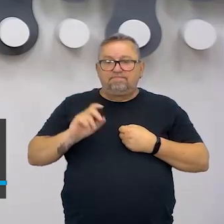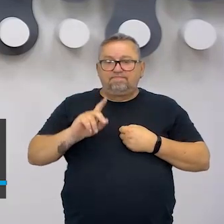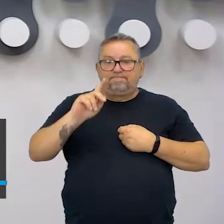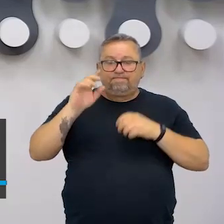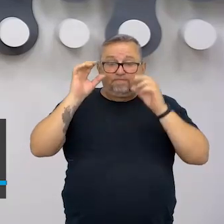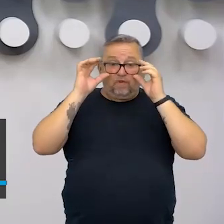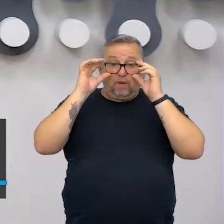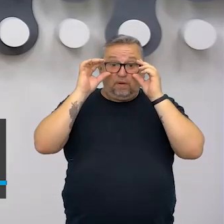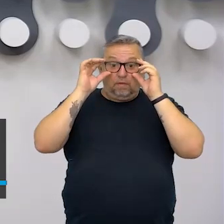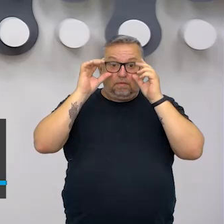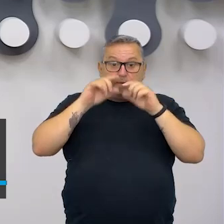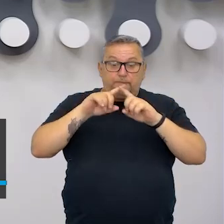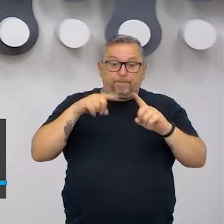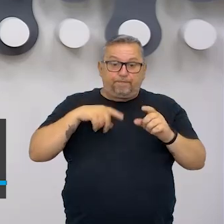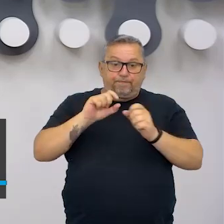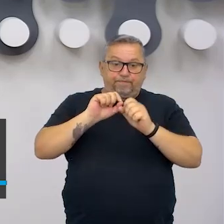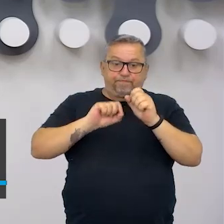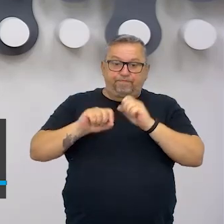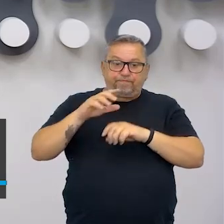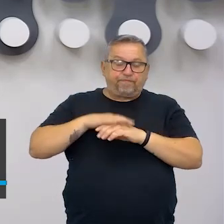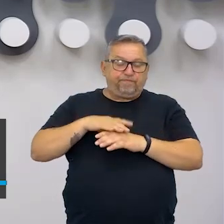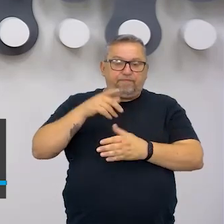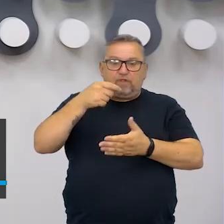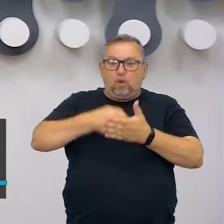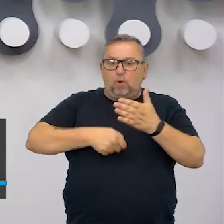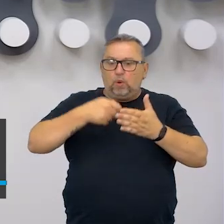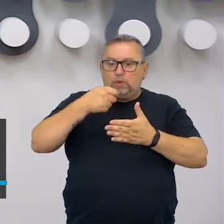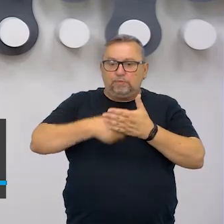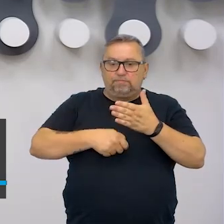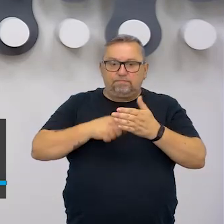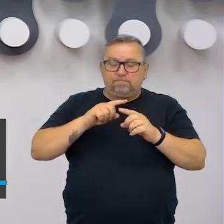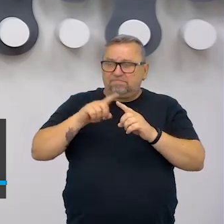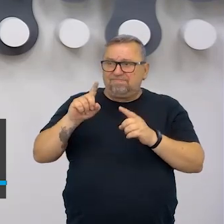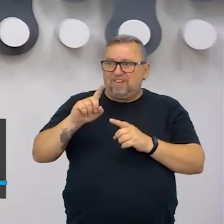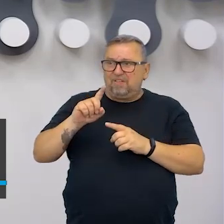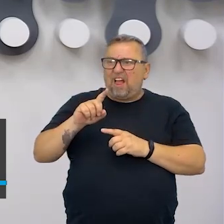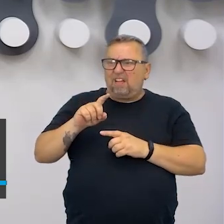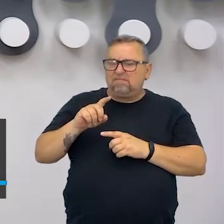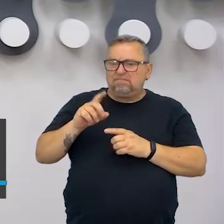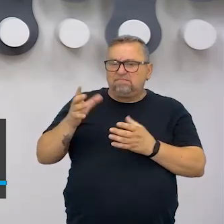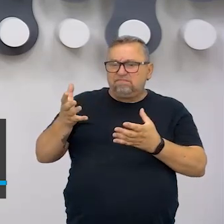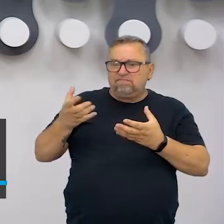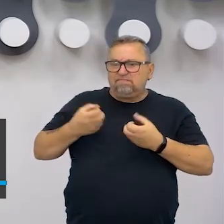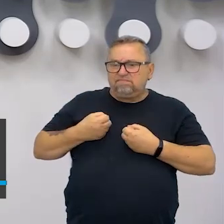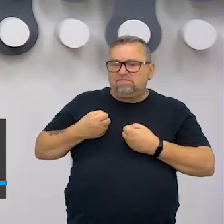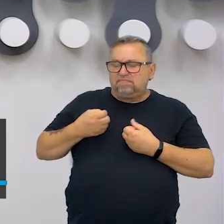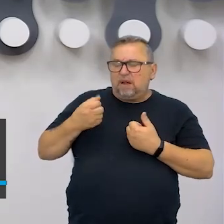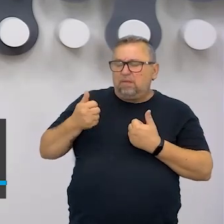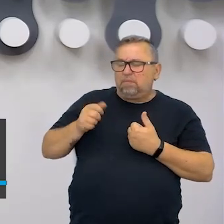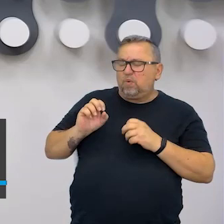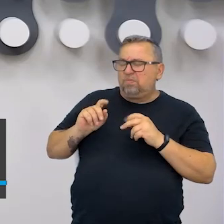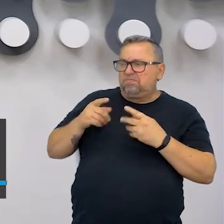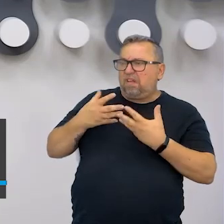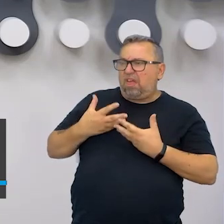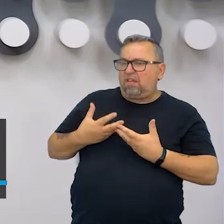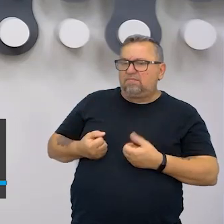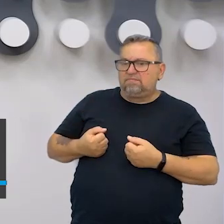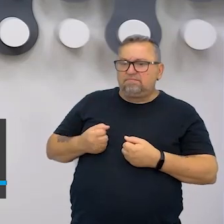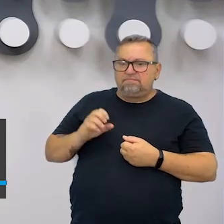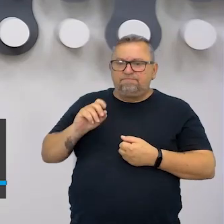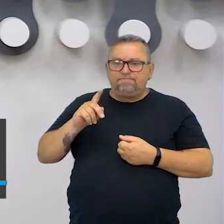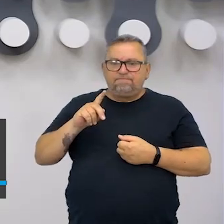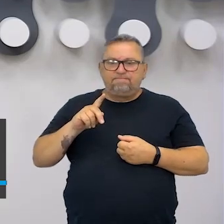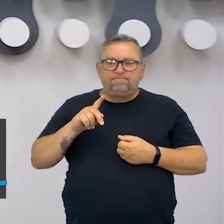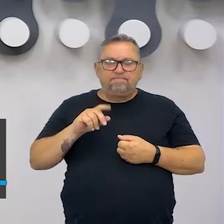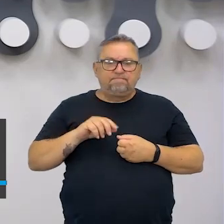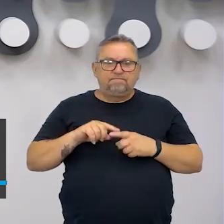vento como o Dom Quixote, eu vou aceitar isso que está se impondo a mim,